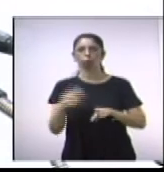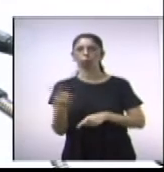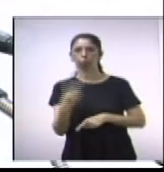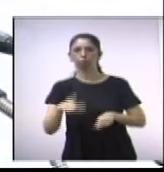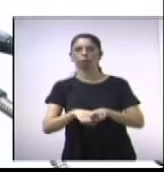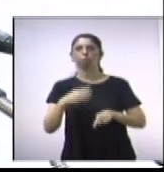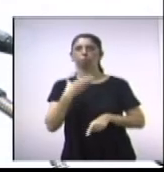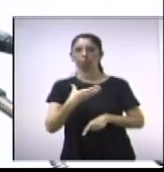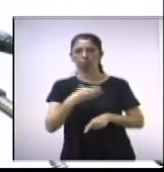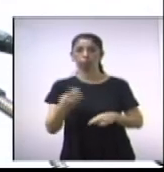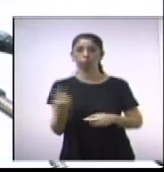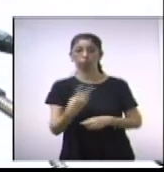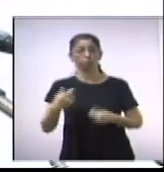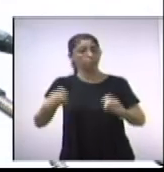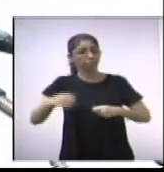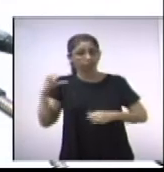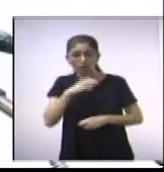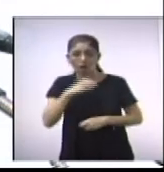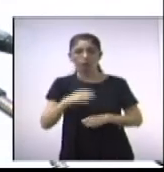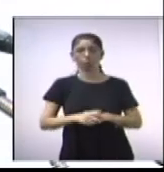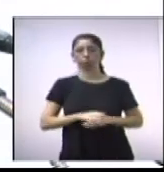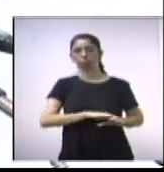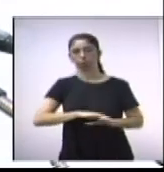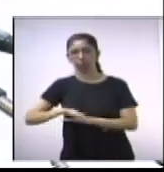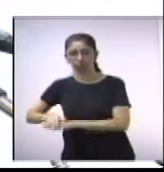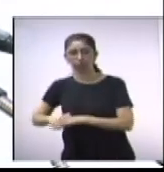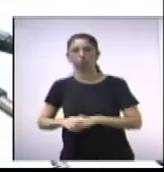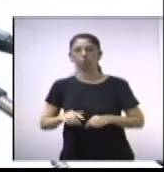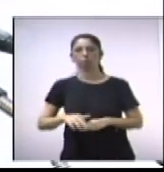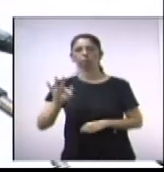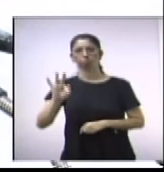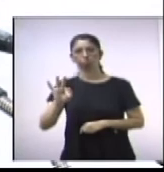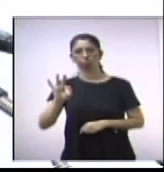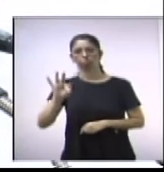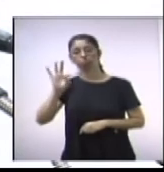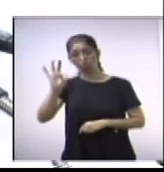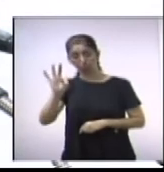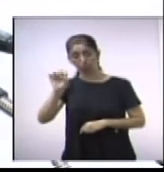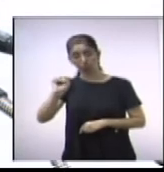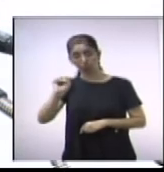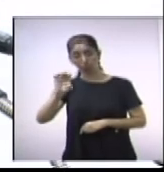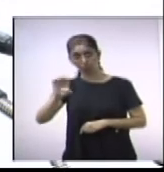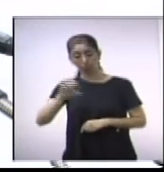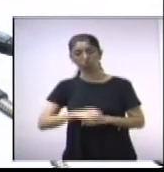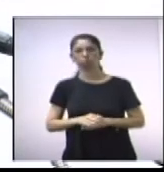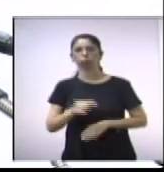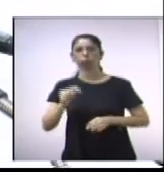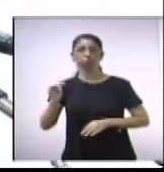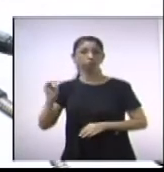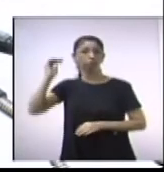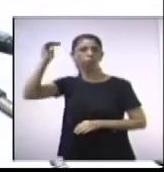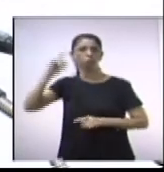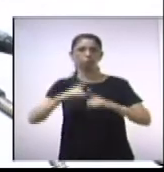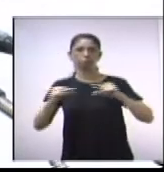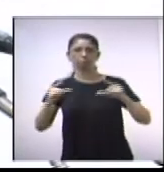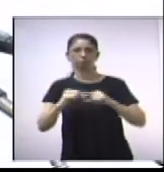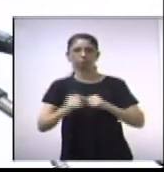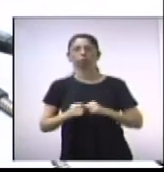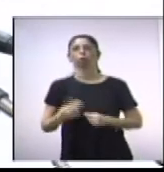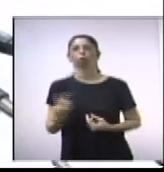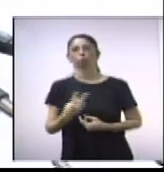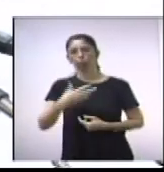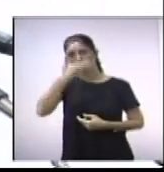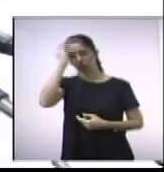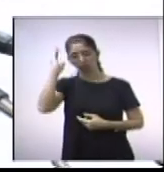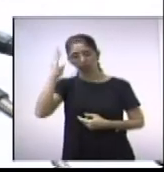vereador Edilson Rodrigues, que requer ao TSE, Tribunal Superior Eleitoral, agilizar o julgamento dos processos referentes às eleições de 2012 de Edson Moura